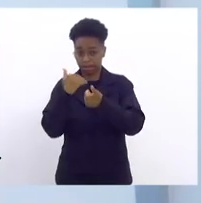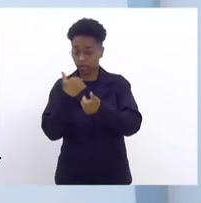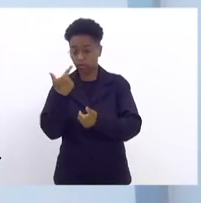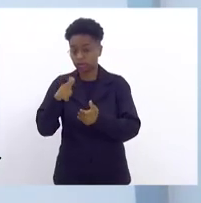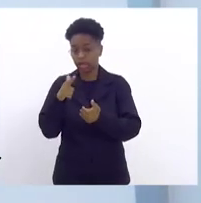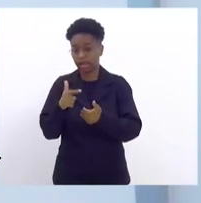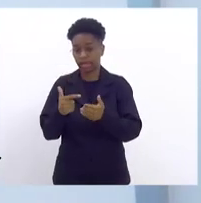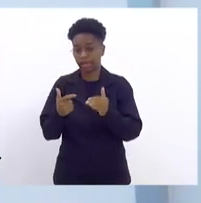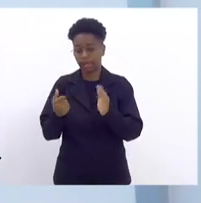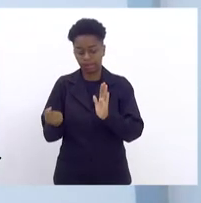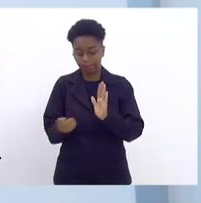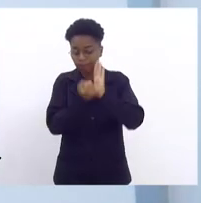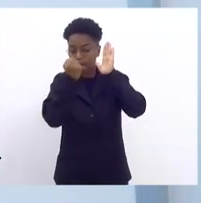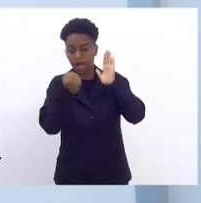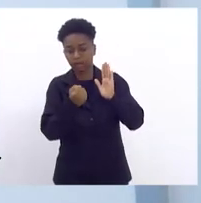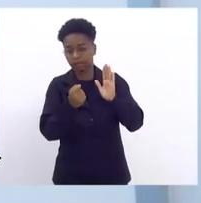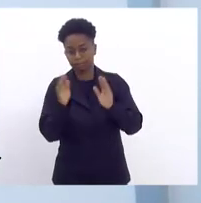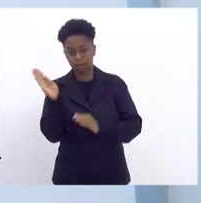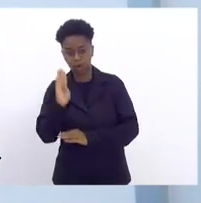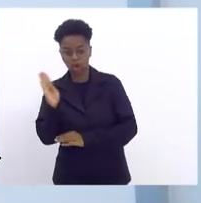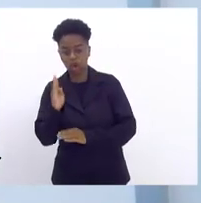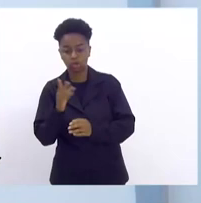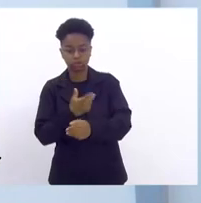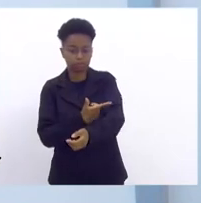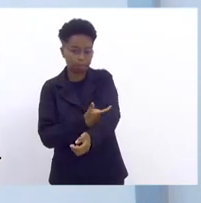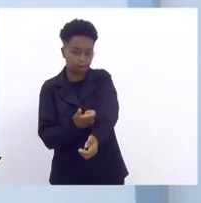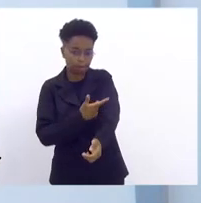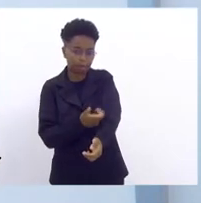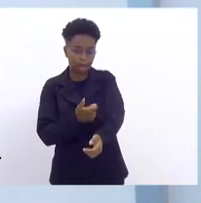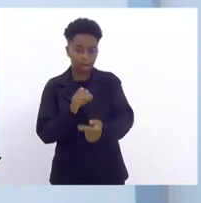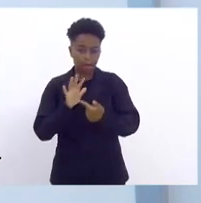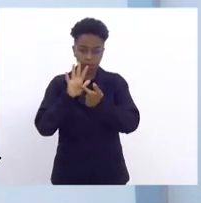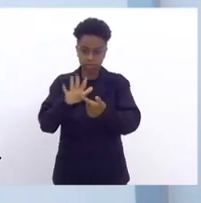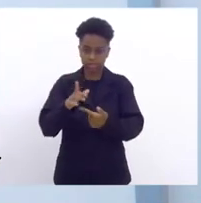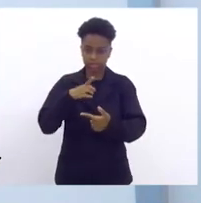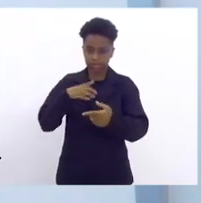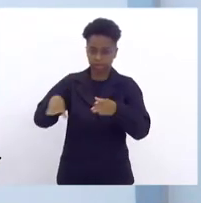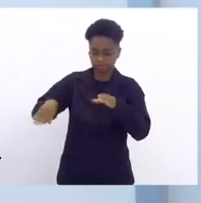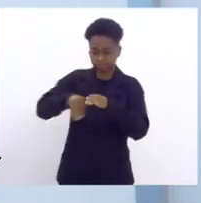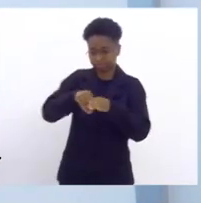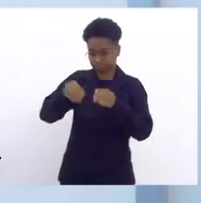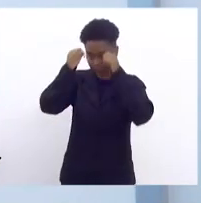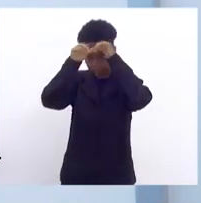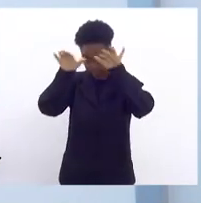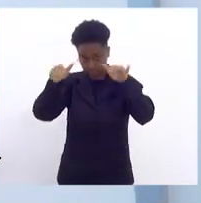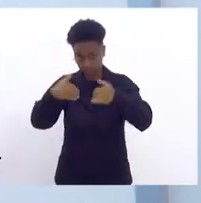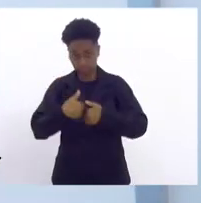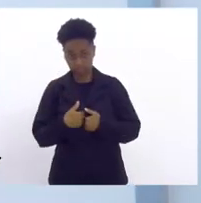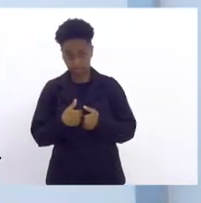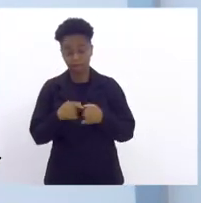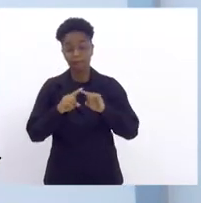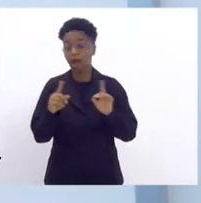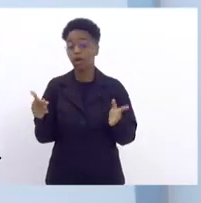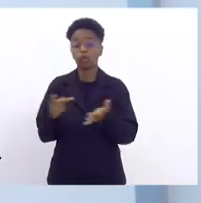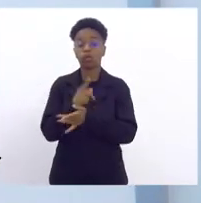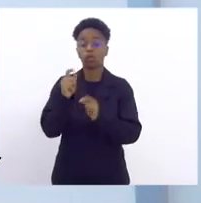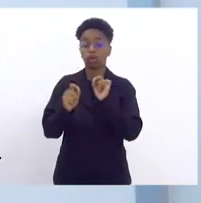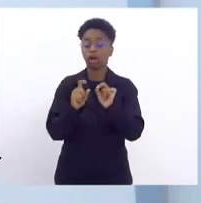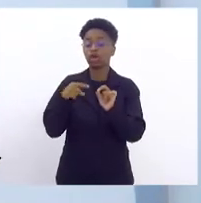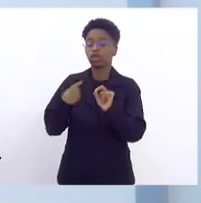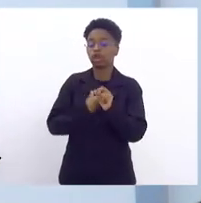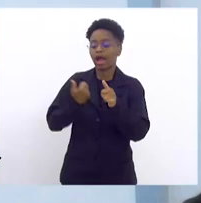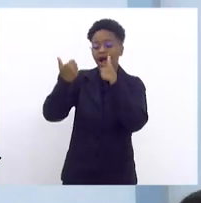biológico para a gente para determinar que aquela pessoa está dentro do transtorno do espectro autista o que vai acontecer é que nós vamos fazer